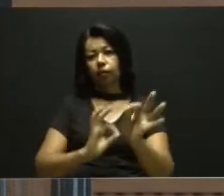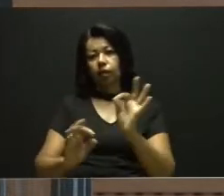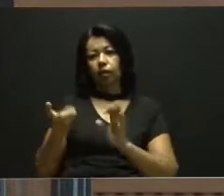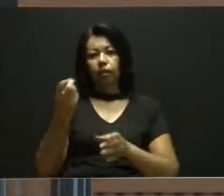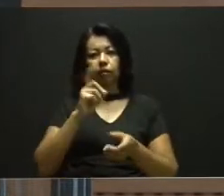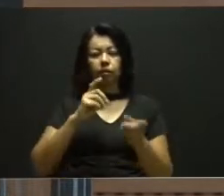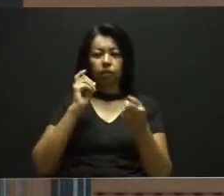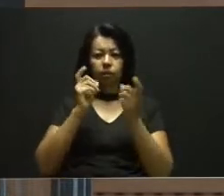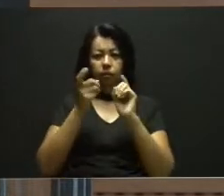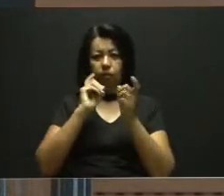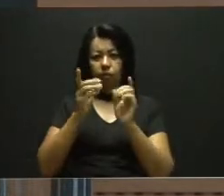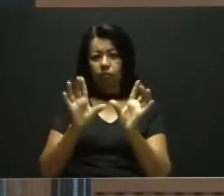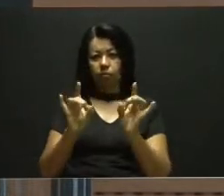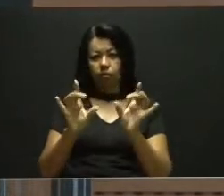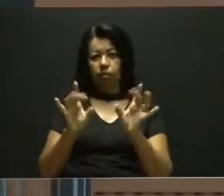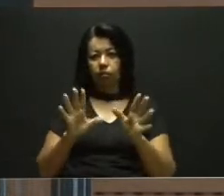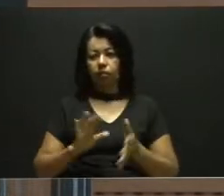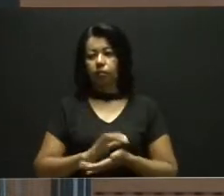ato solene